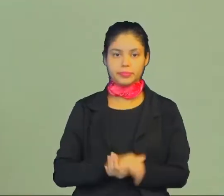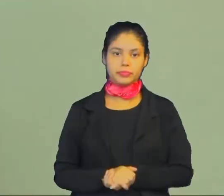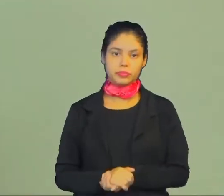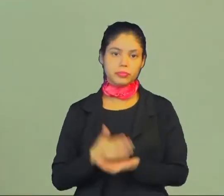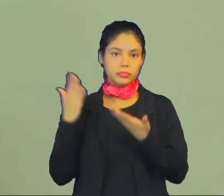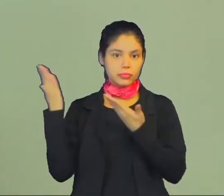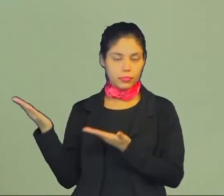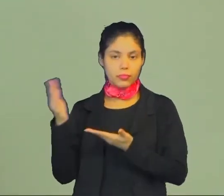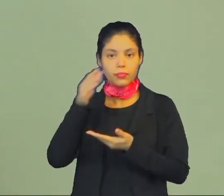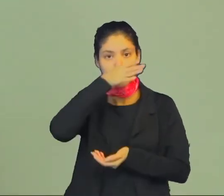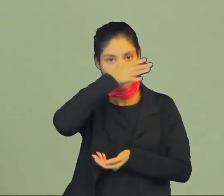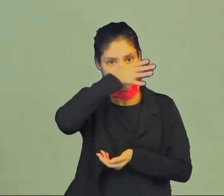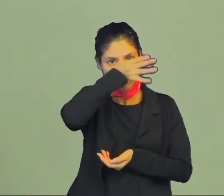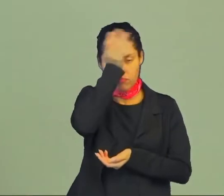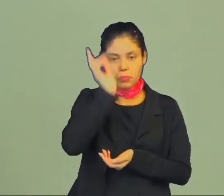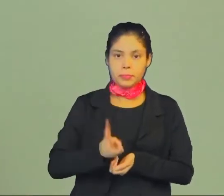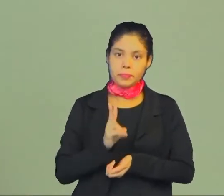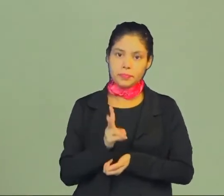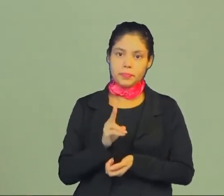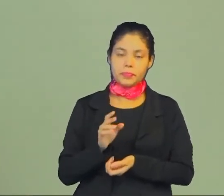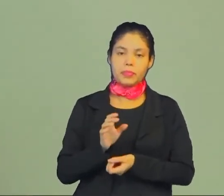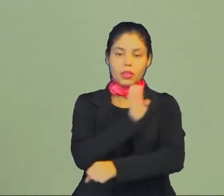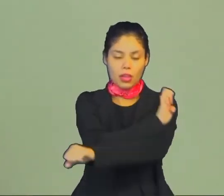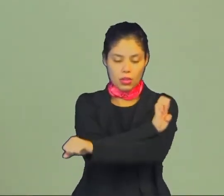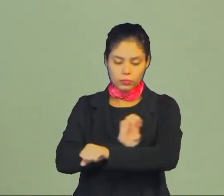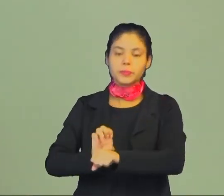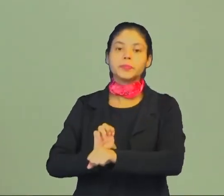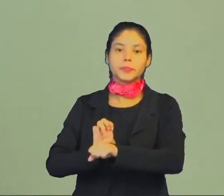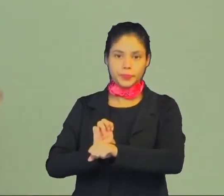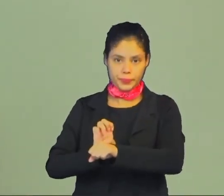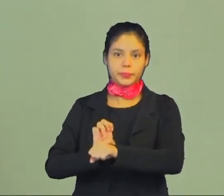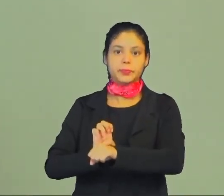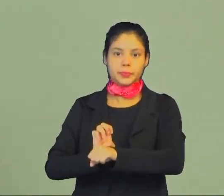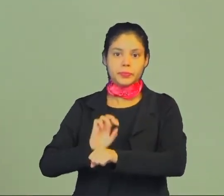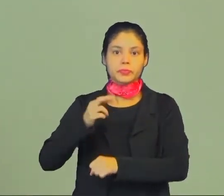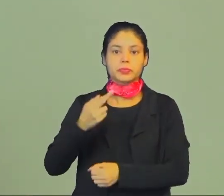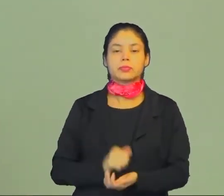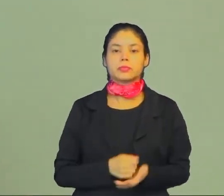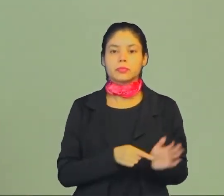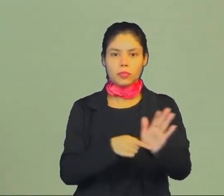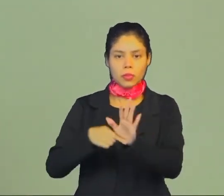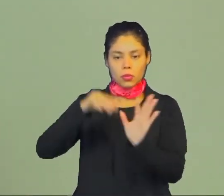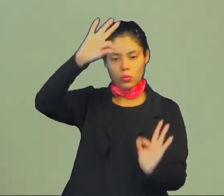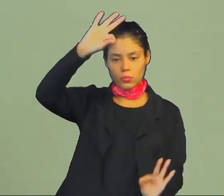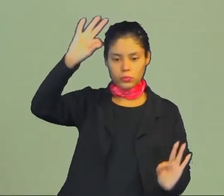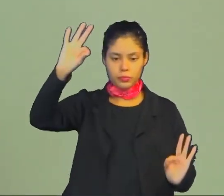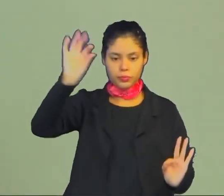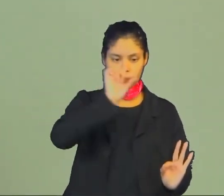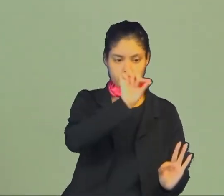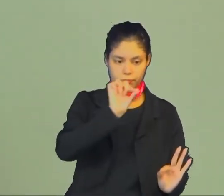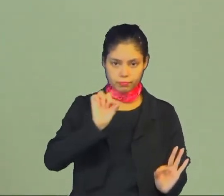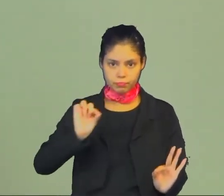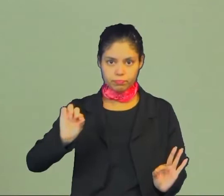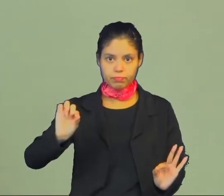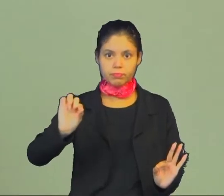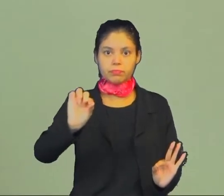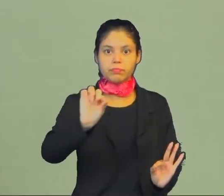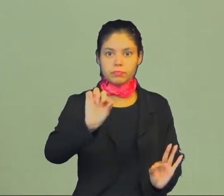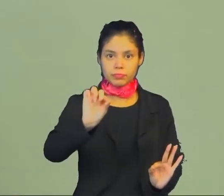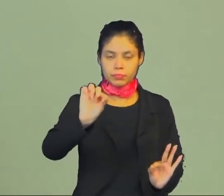essa referência nós temos utilizar sempre a linha do Equador essa linha do Equador é referência para questão de verão e inverno